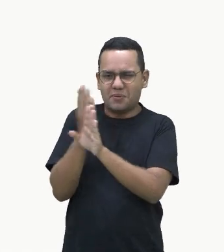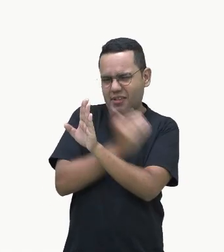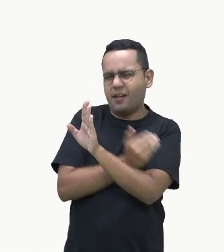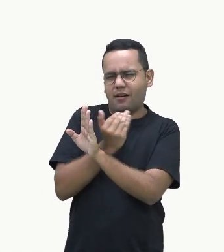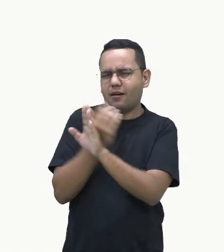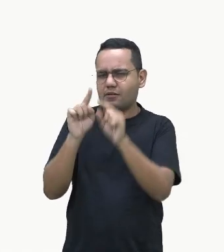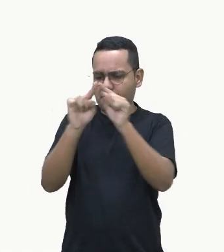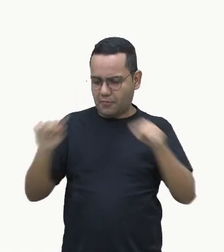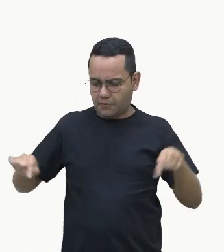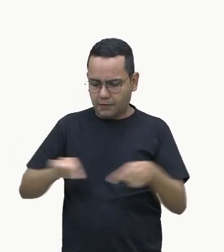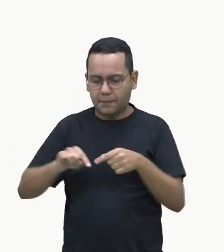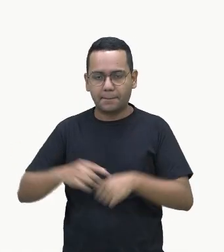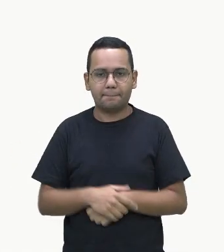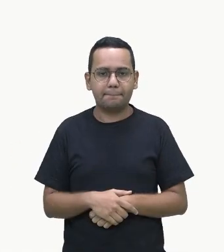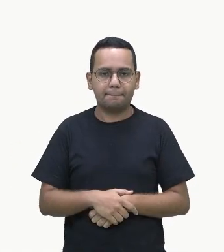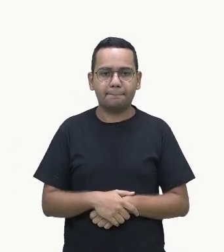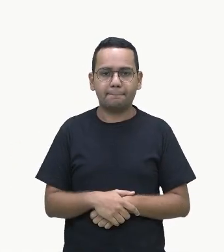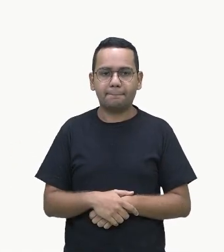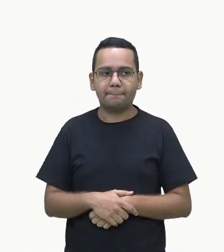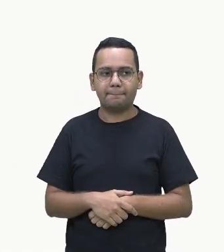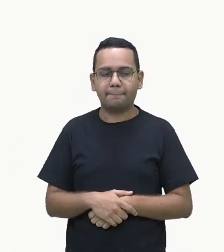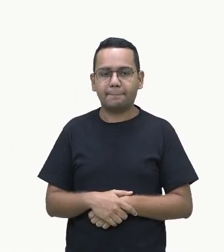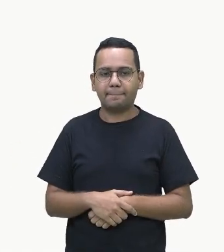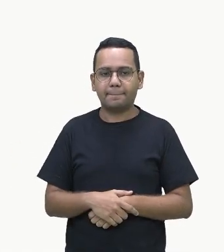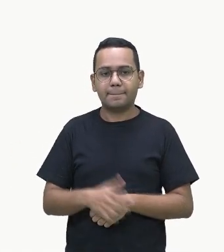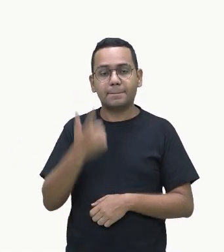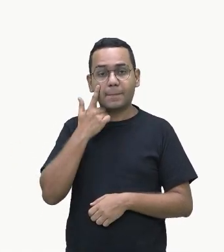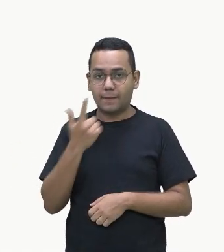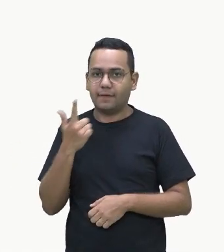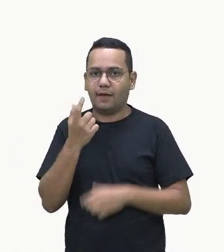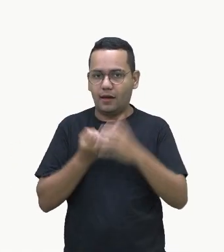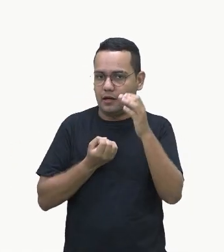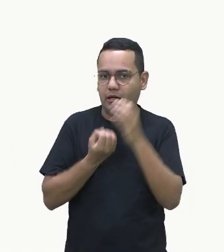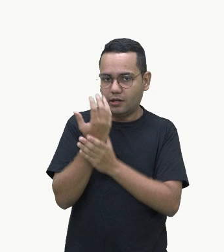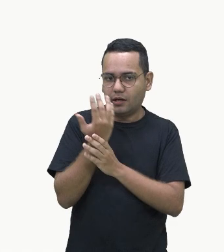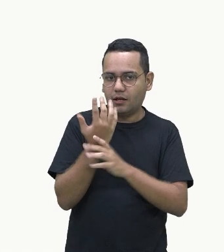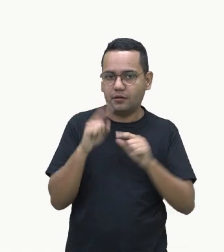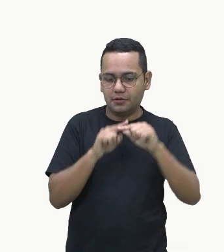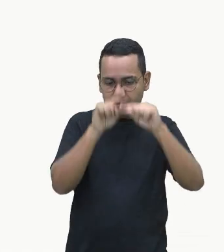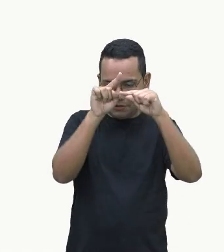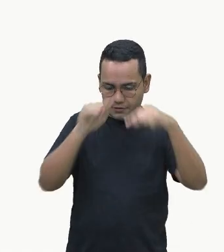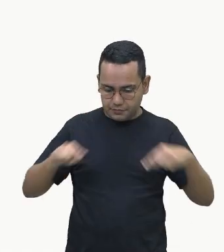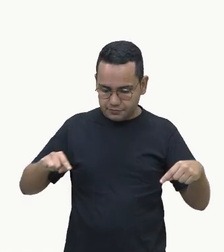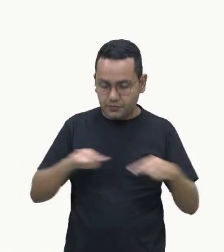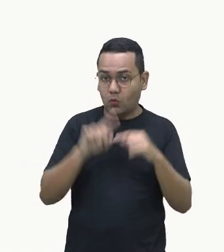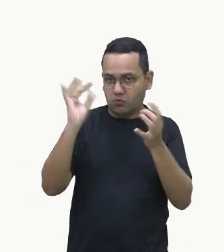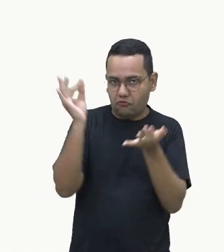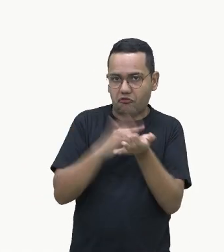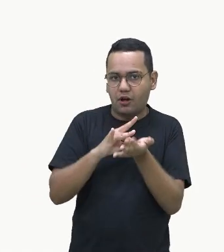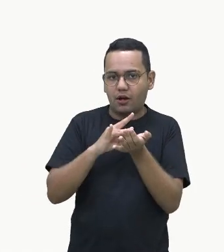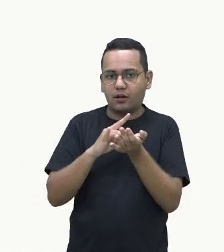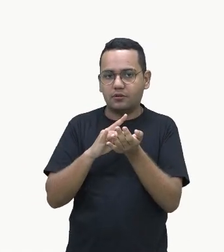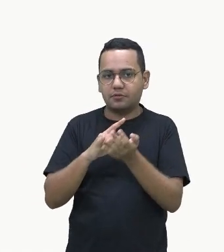Nós temos o original, que é o triângulo BAC.